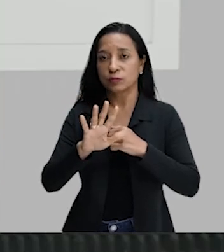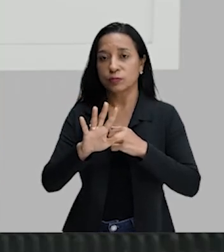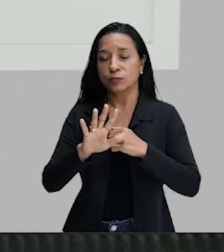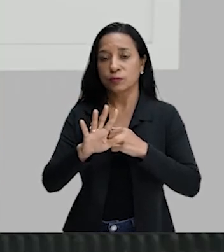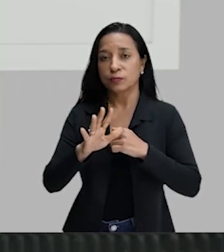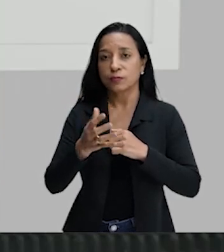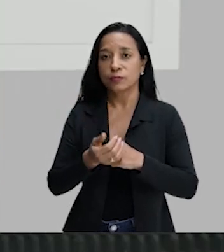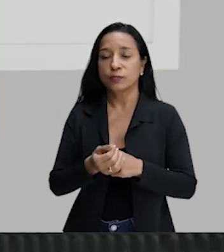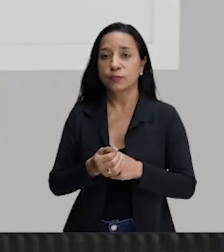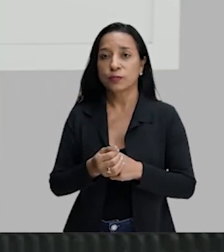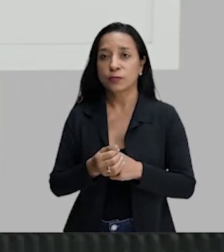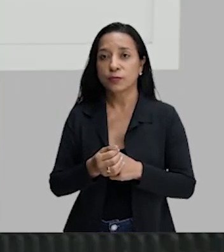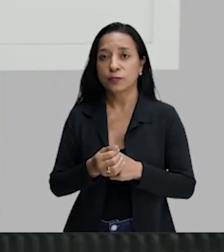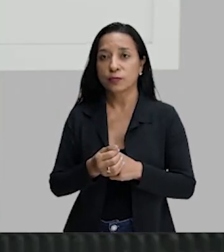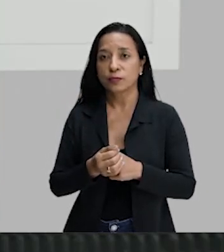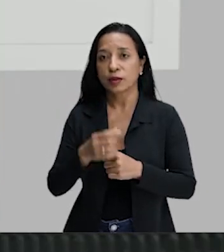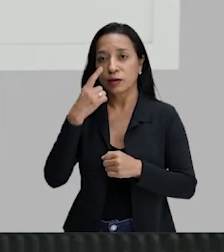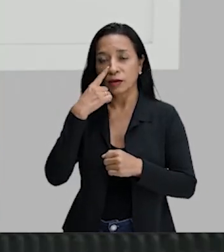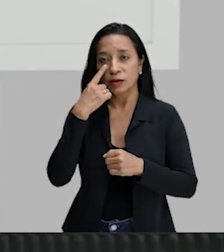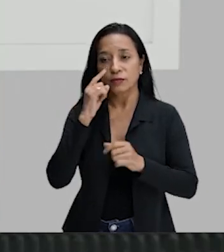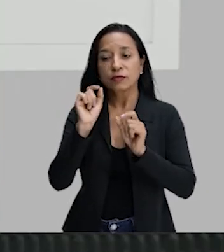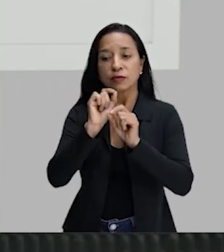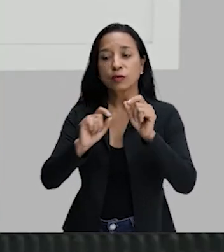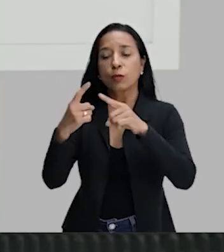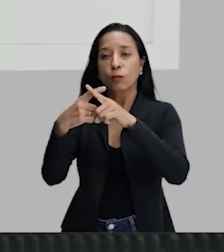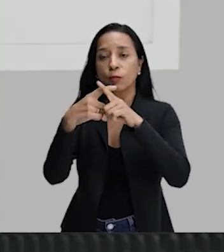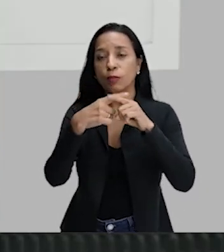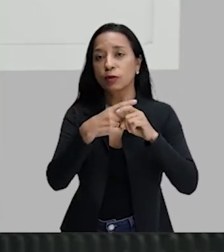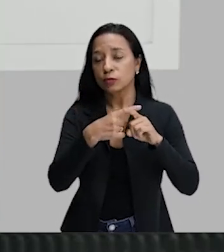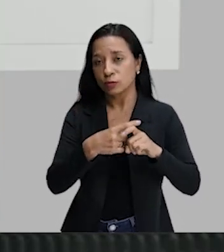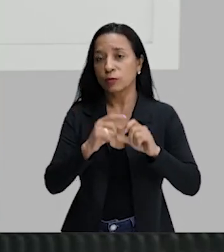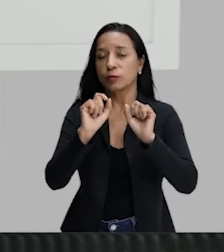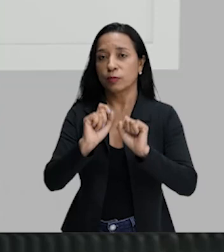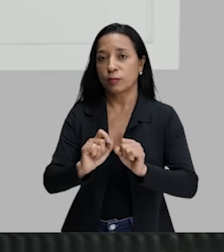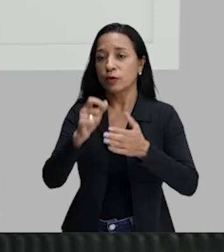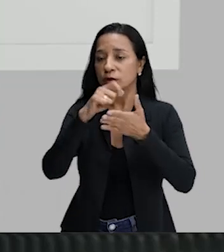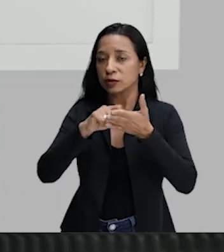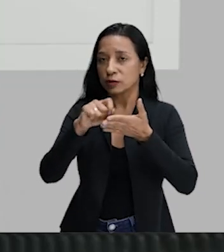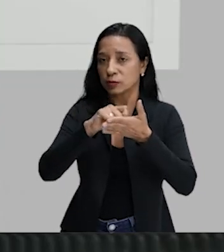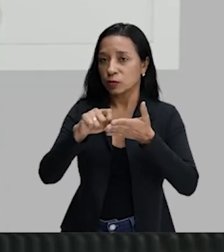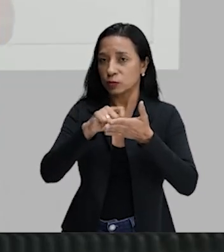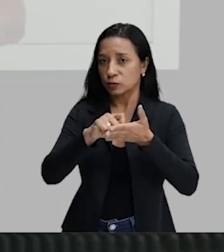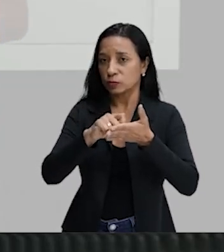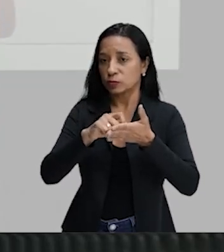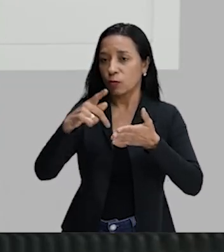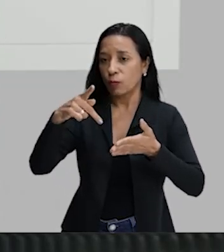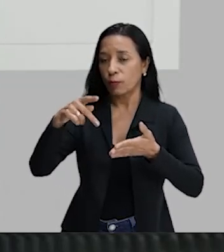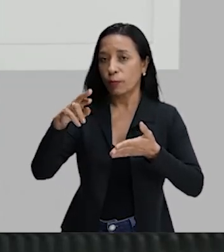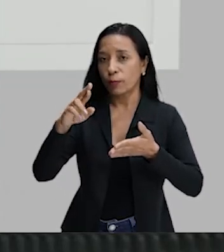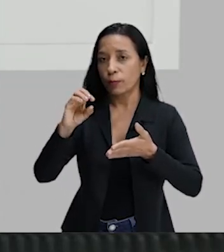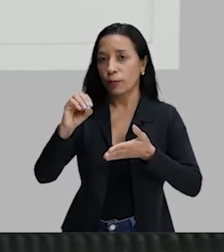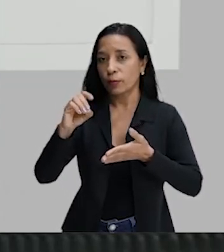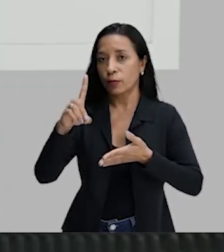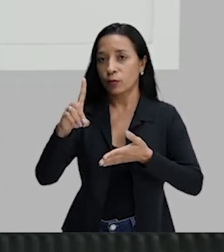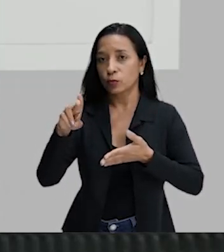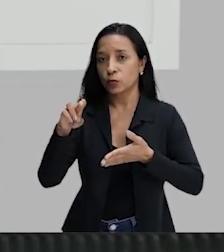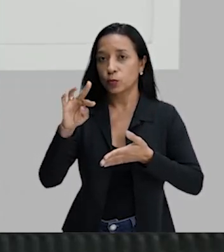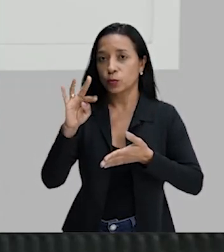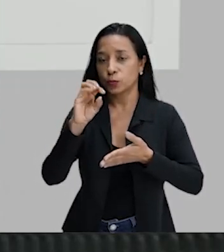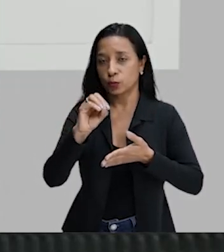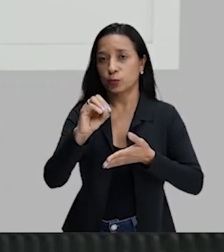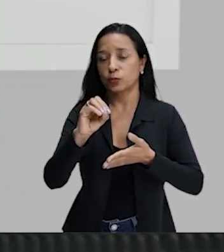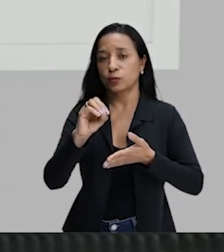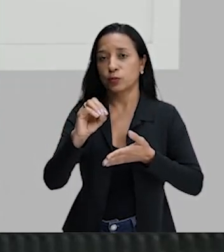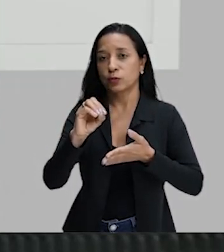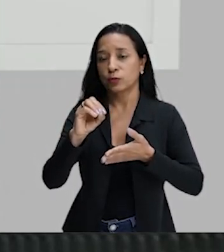forma geral. E a gente vai ver que esse polinômio ele pode ser escrito na forma de um produto, né? E esses elementos aqui,